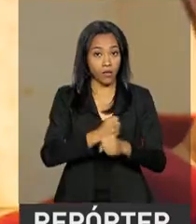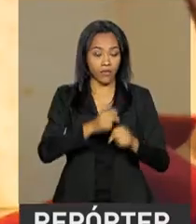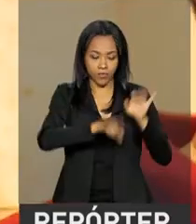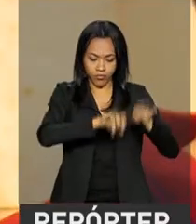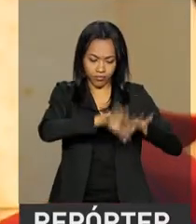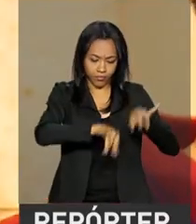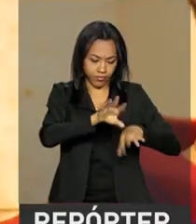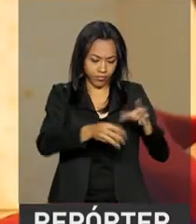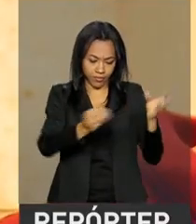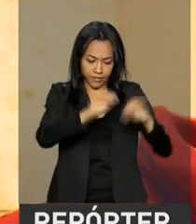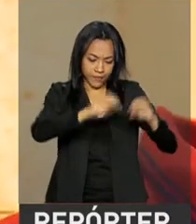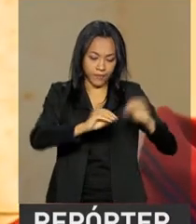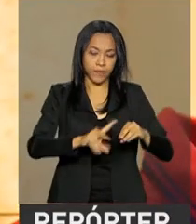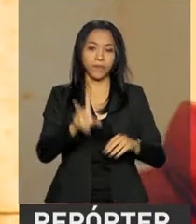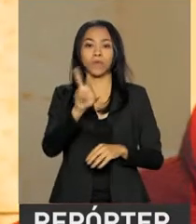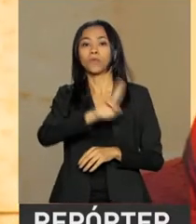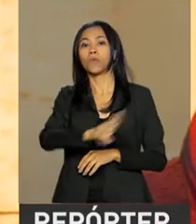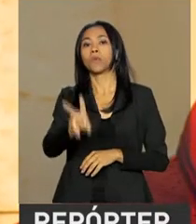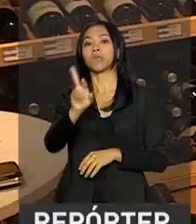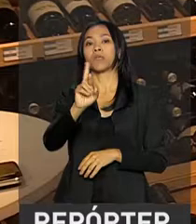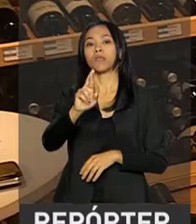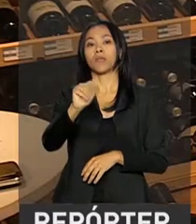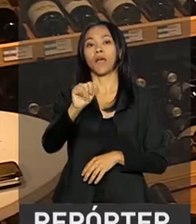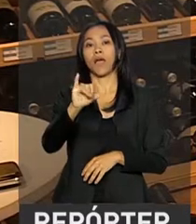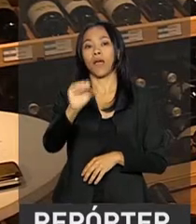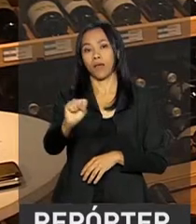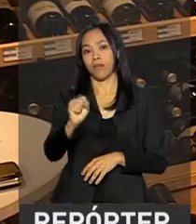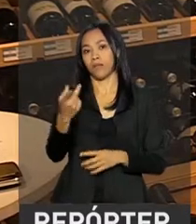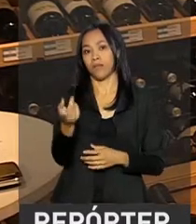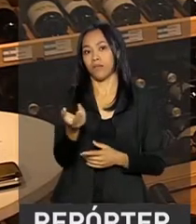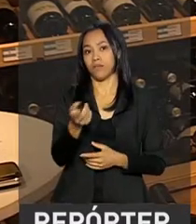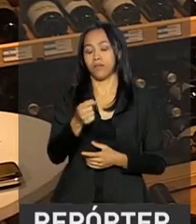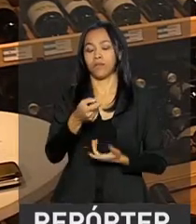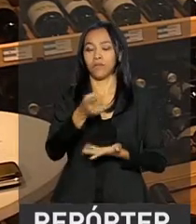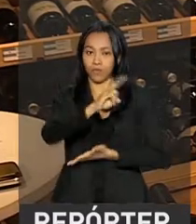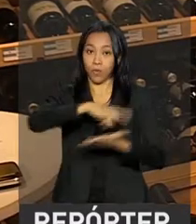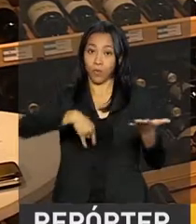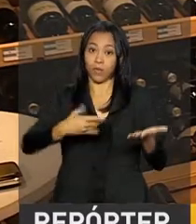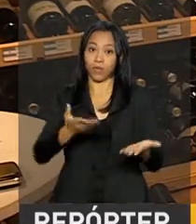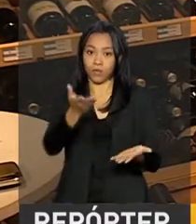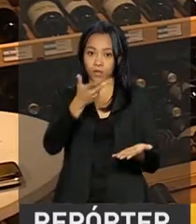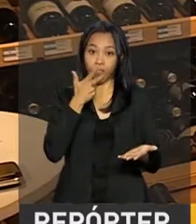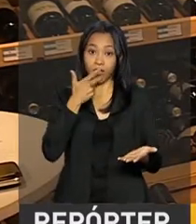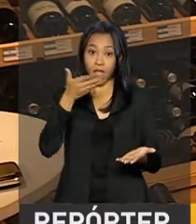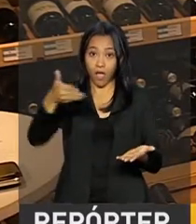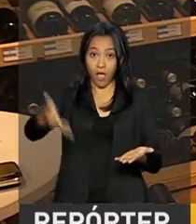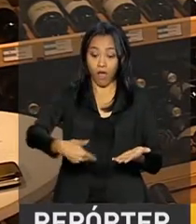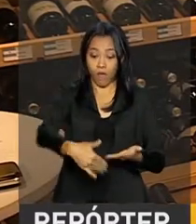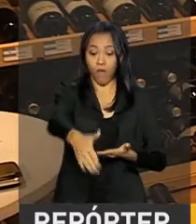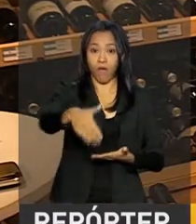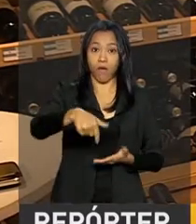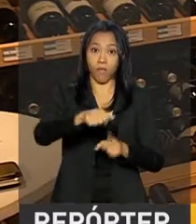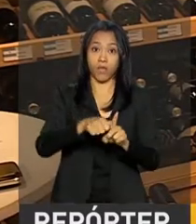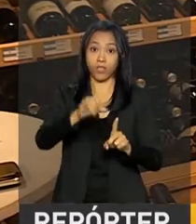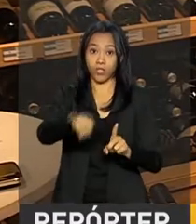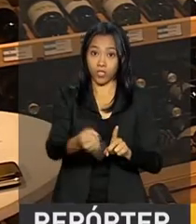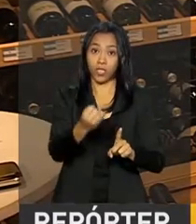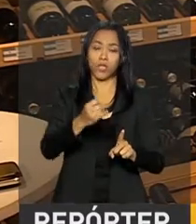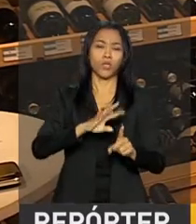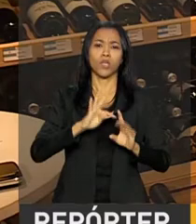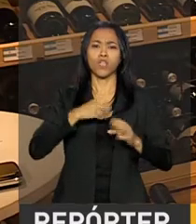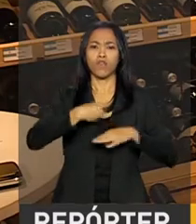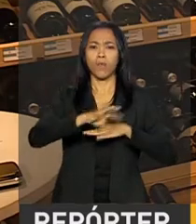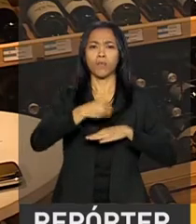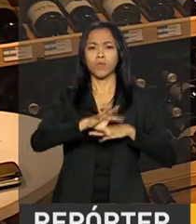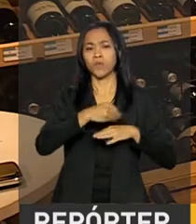Sociais, a RAIS, logo no início do prazo. Todos os anos, agora em janeiro, a gente já manda todos os dados para o